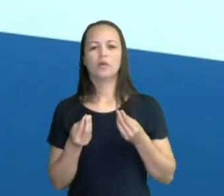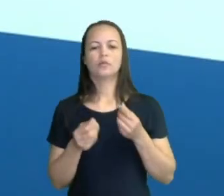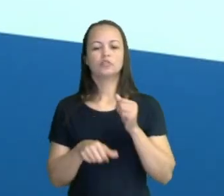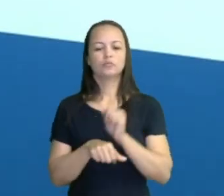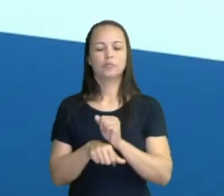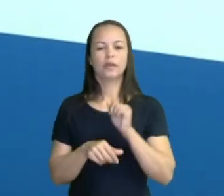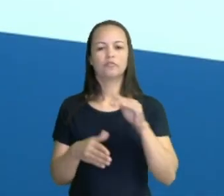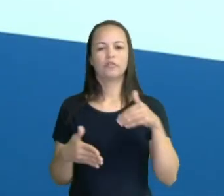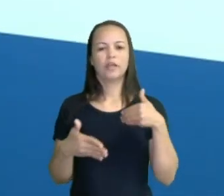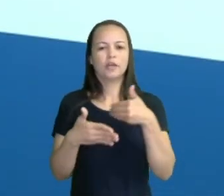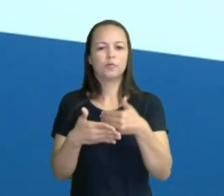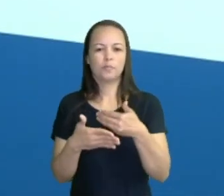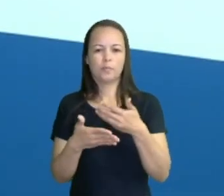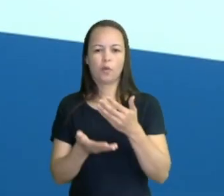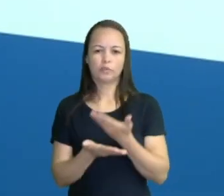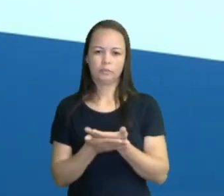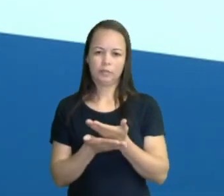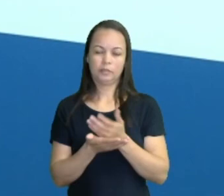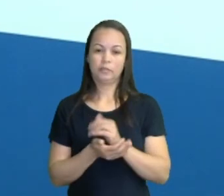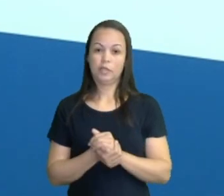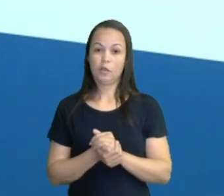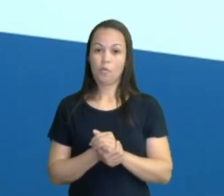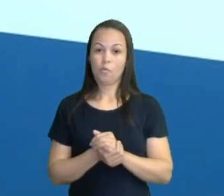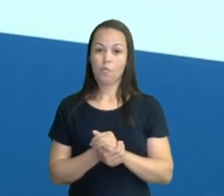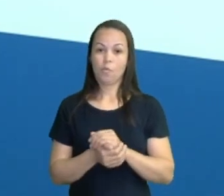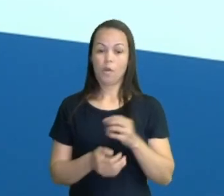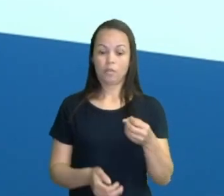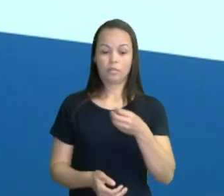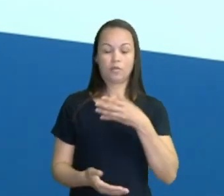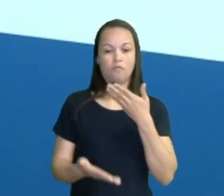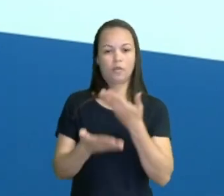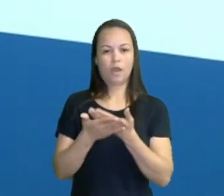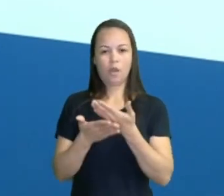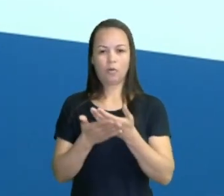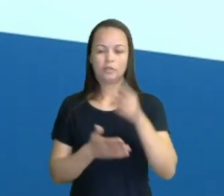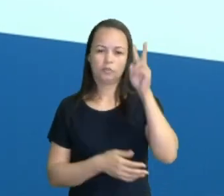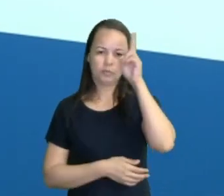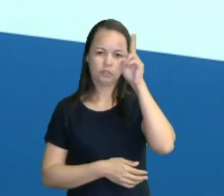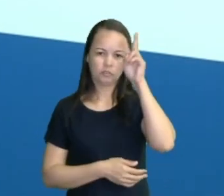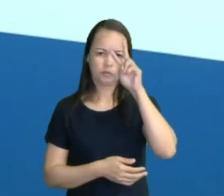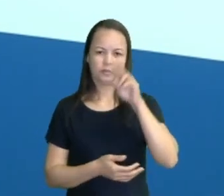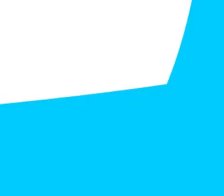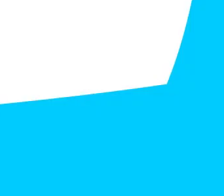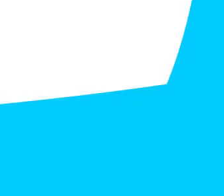vê-los em breve em uma nova aula sobre história.